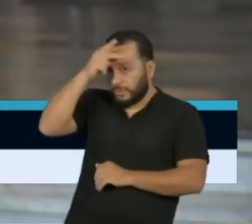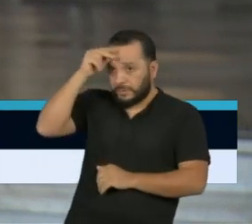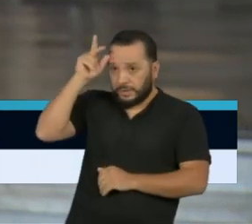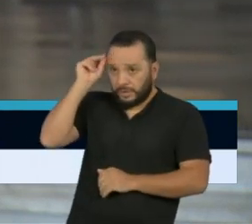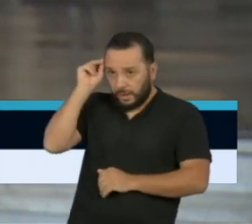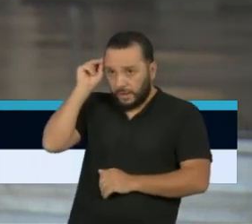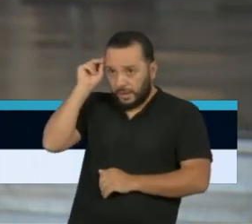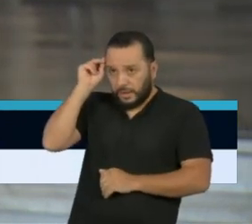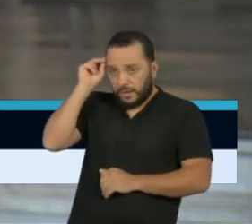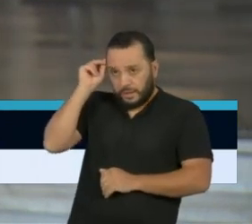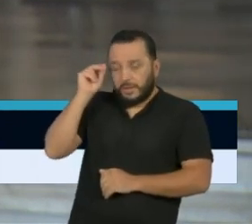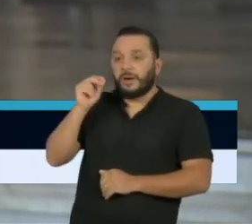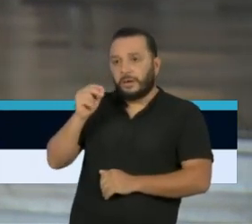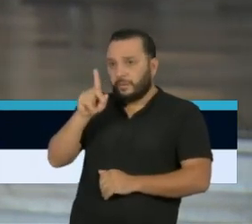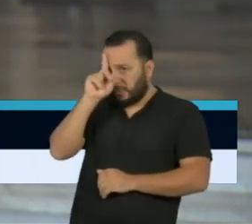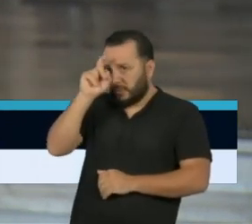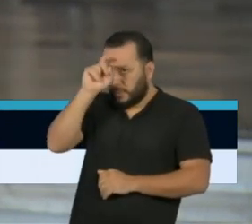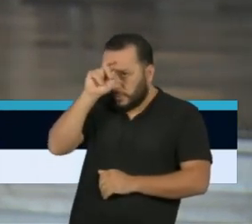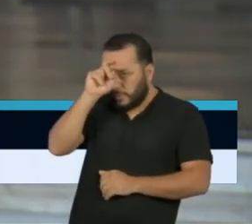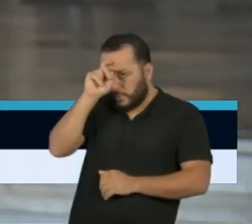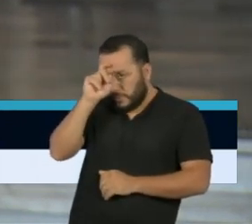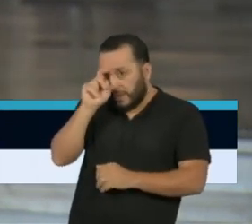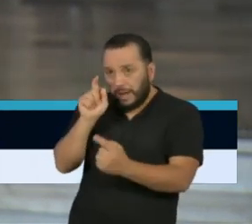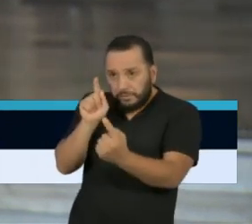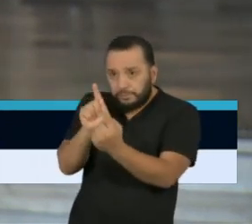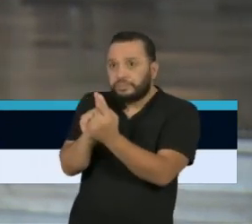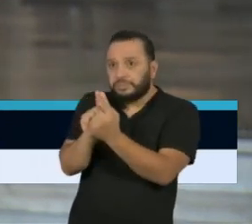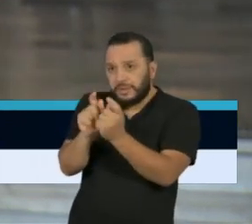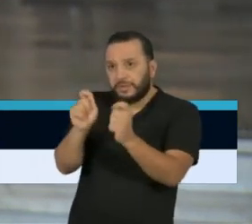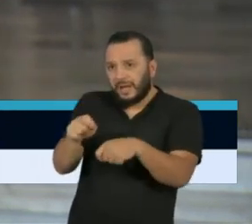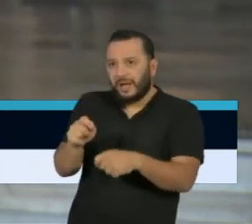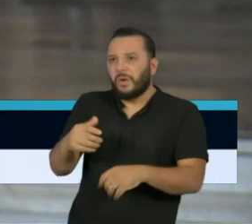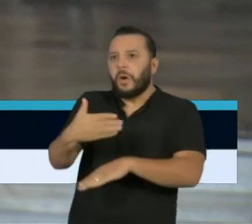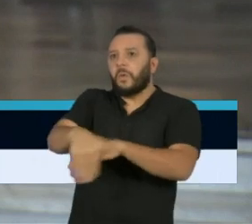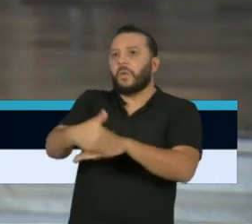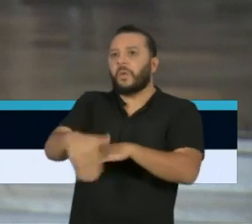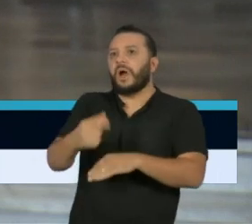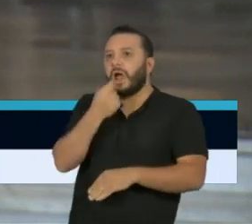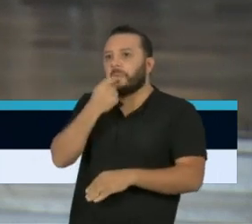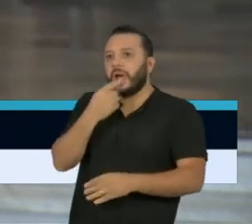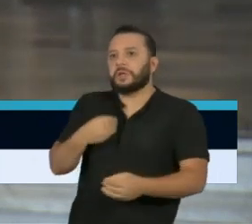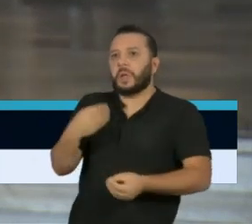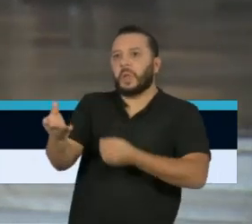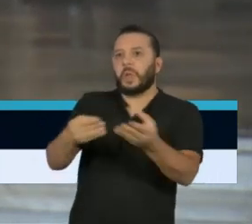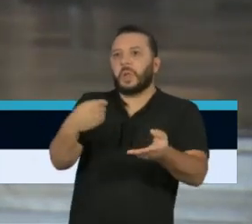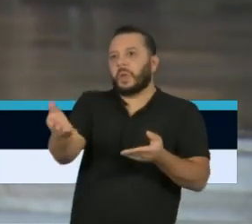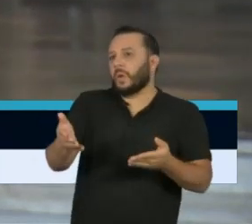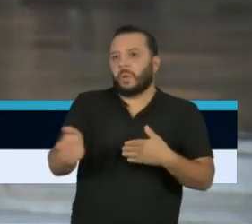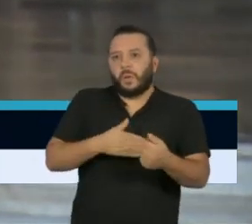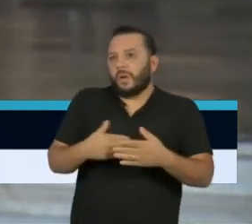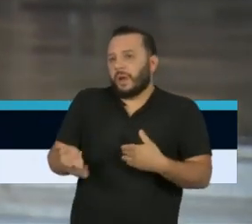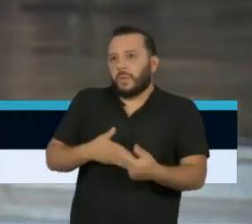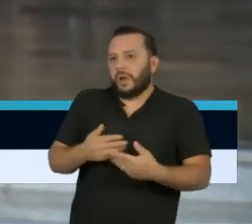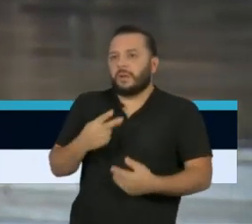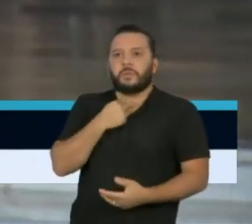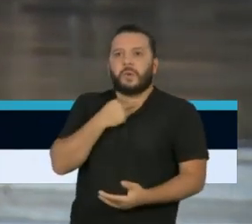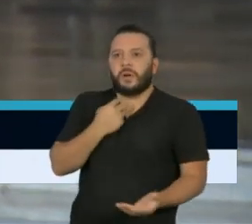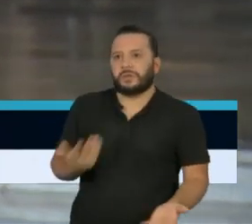para ser distribuído em rua, seja a rua do Jardim, seja a rua do Paraisópolis.